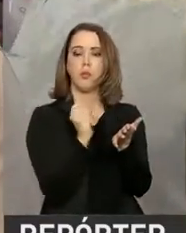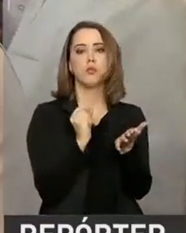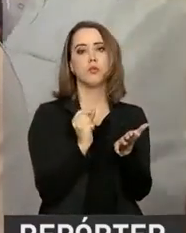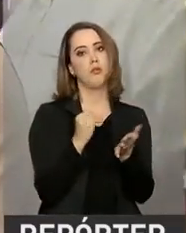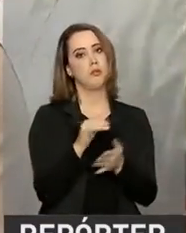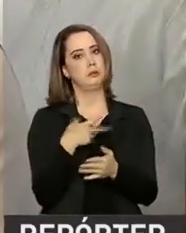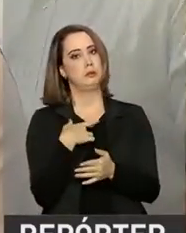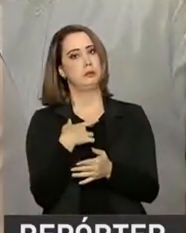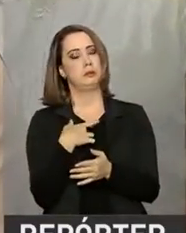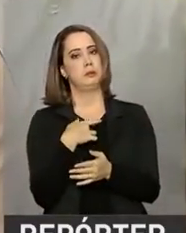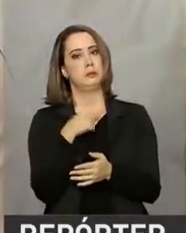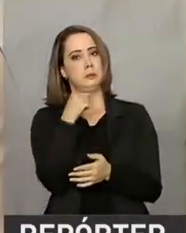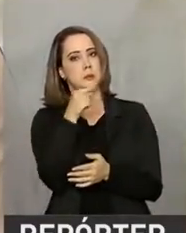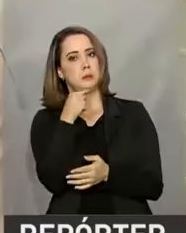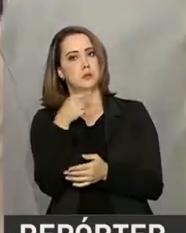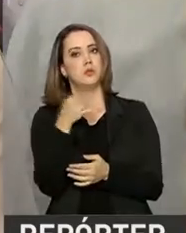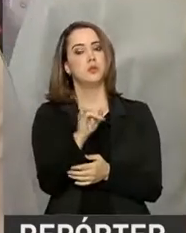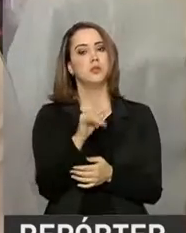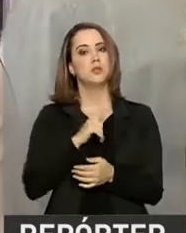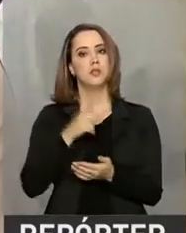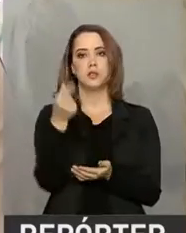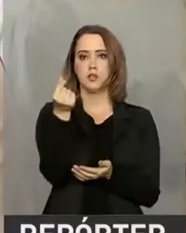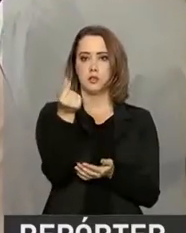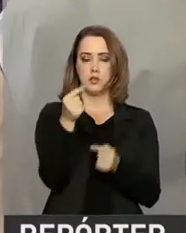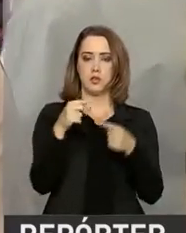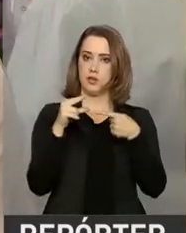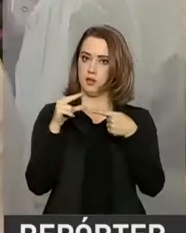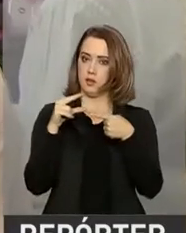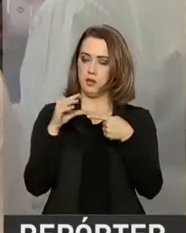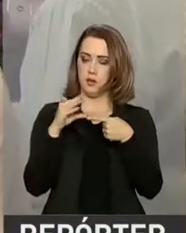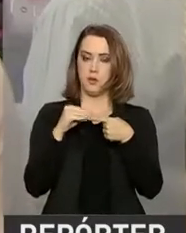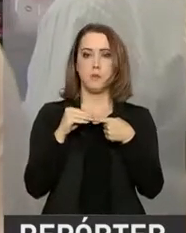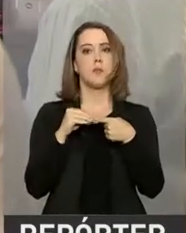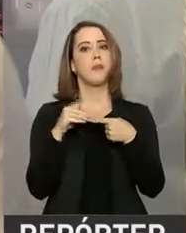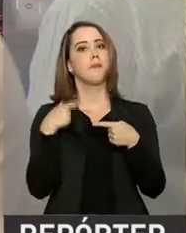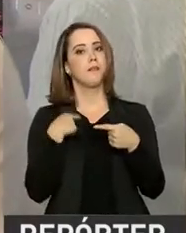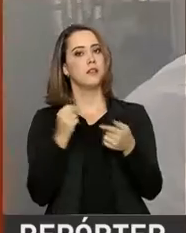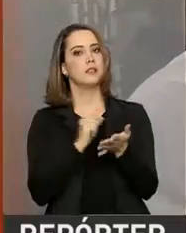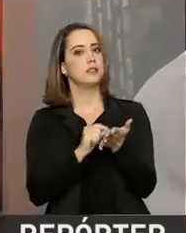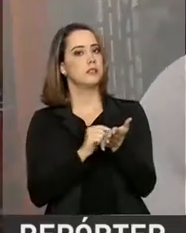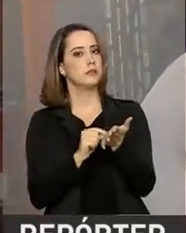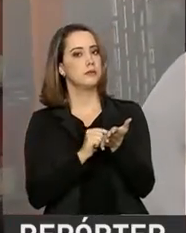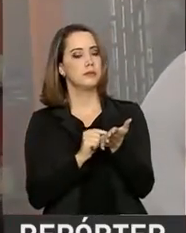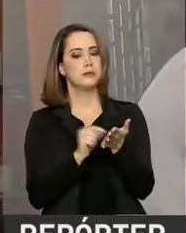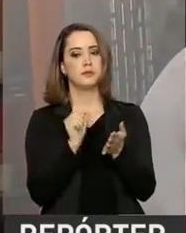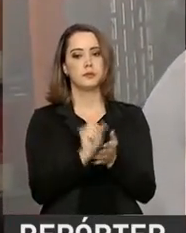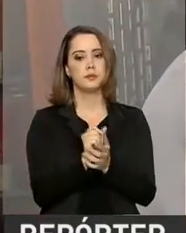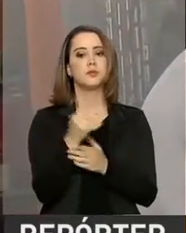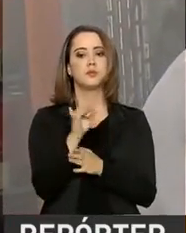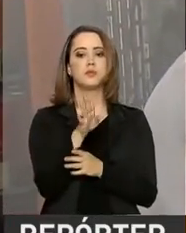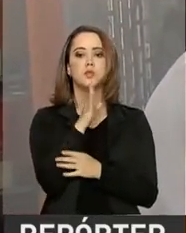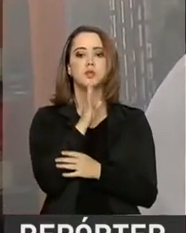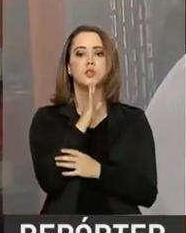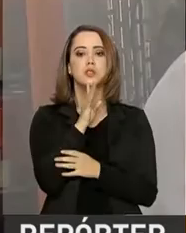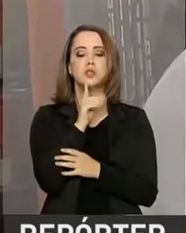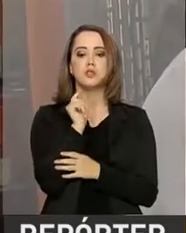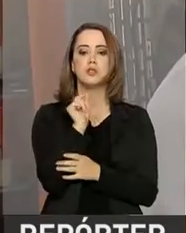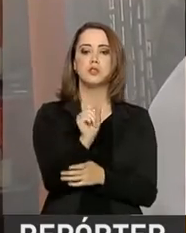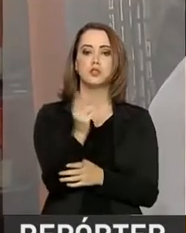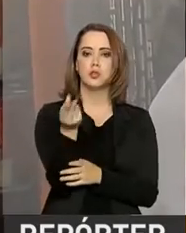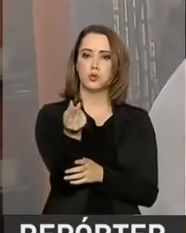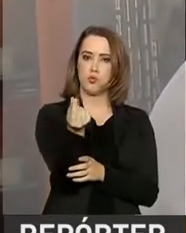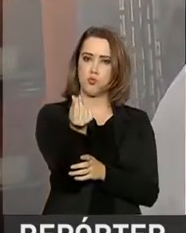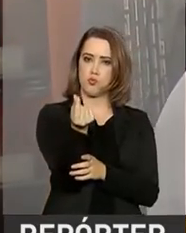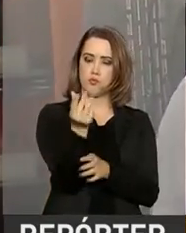dúvida de ter uma caneta lei que passa na nota identifica-se é quando é fácil ficar preta a gente conhece pega na